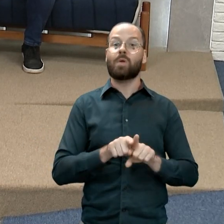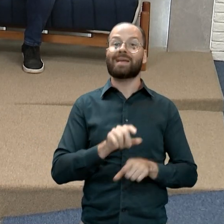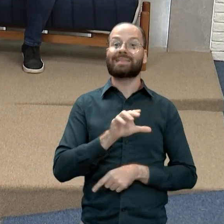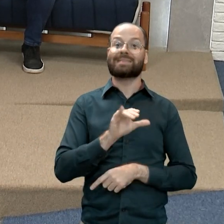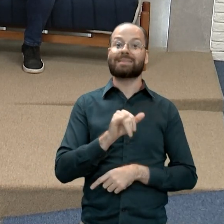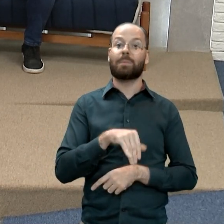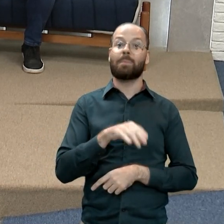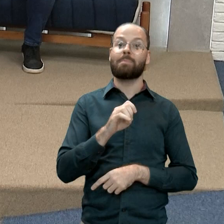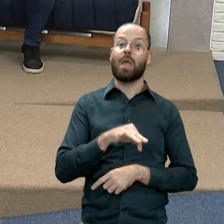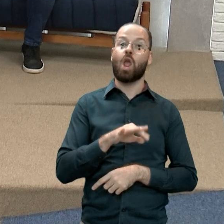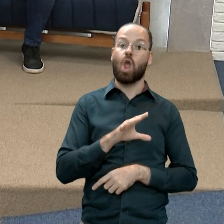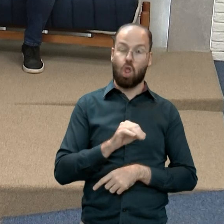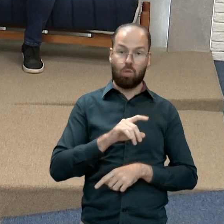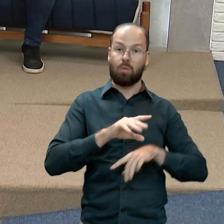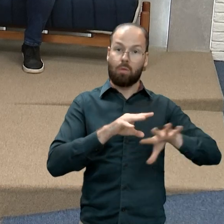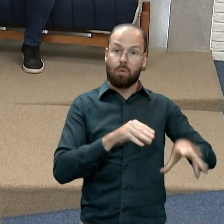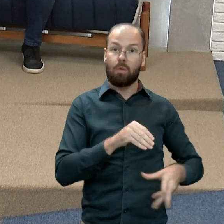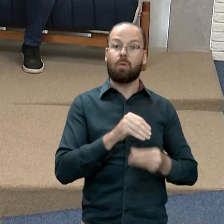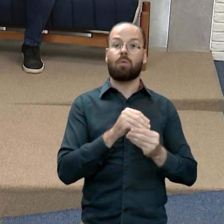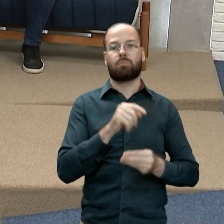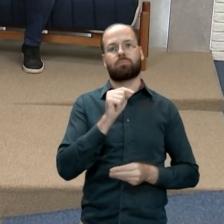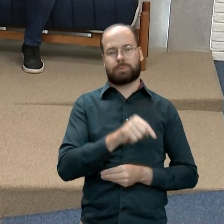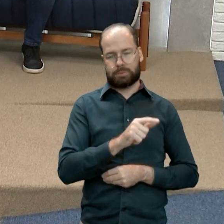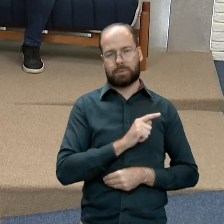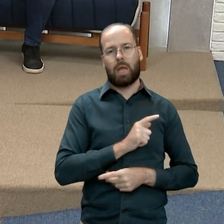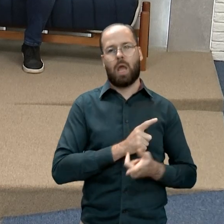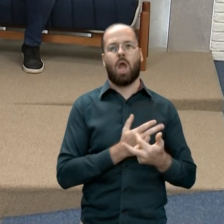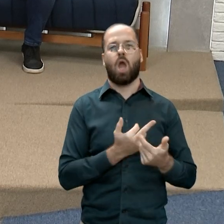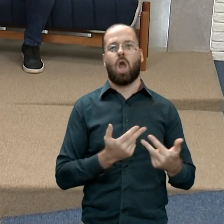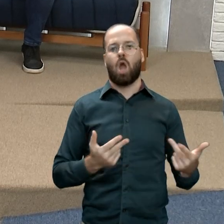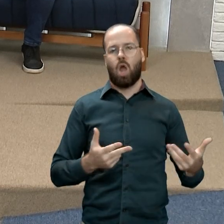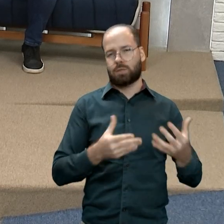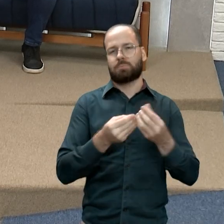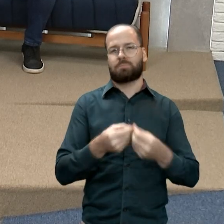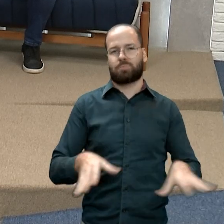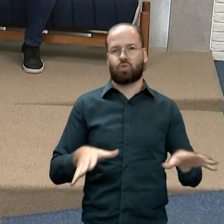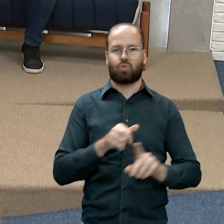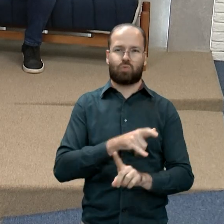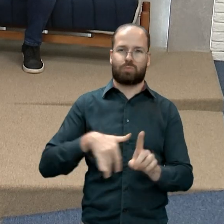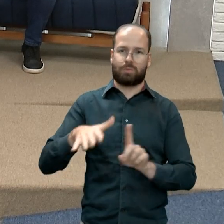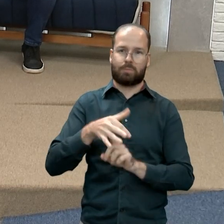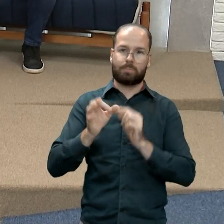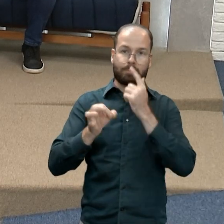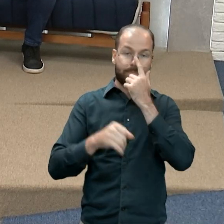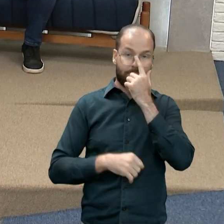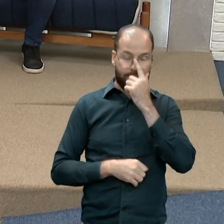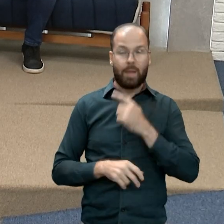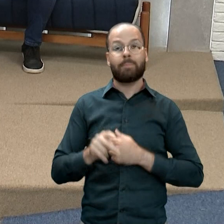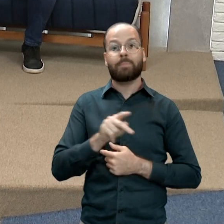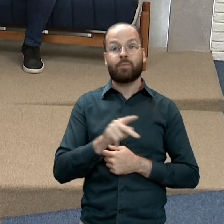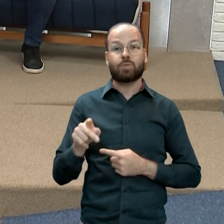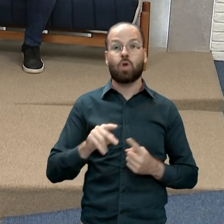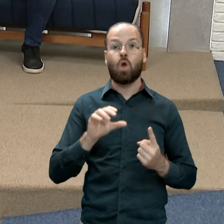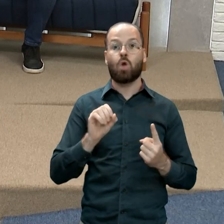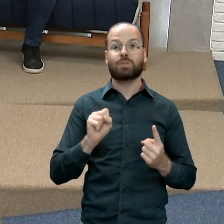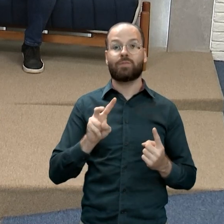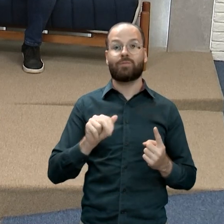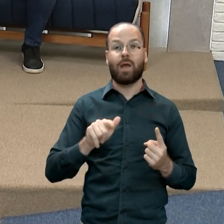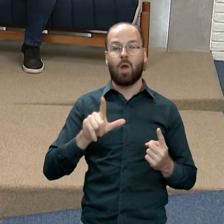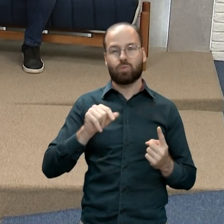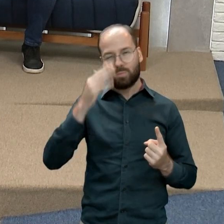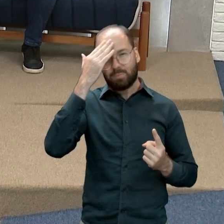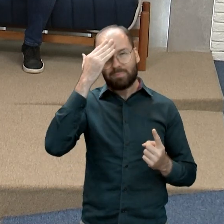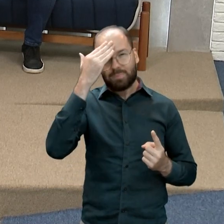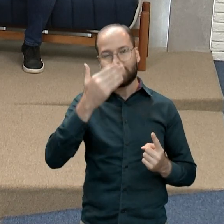que baixam o teor de clinker. Então isso é uma coisa importante. Professor Oswaldo, mais uma vez, muito obrigado pela participação do senhor aqui com a